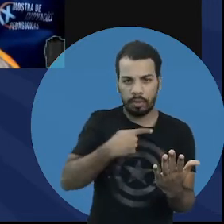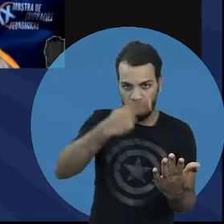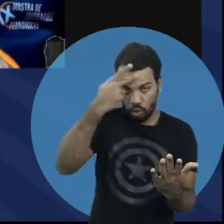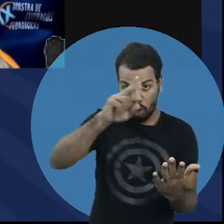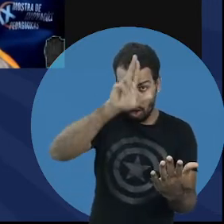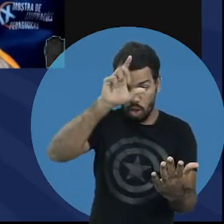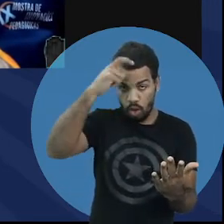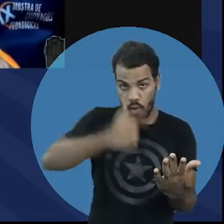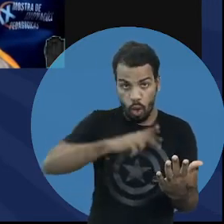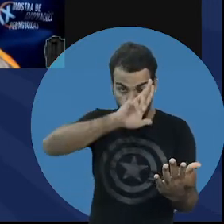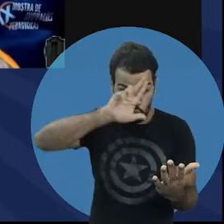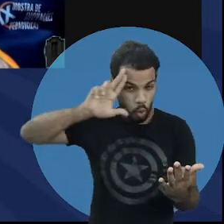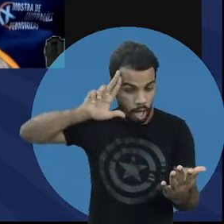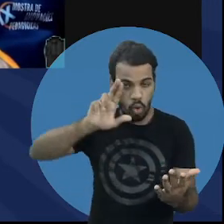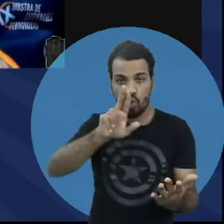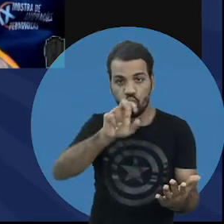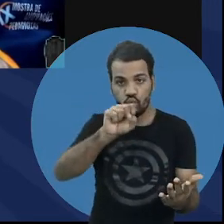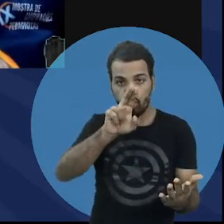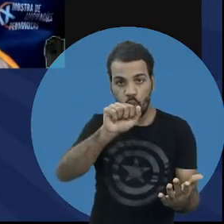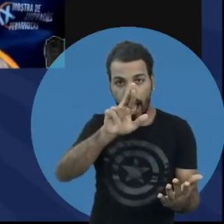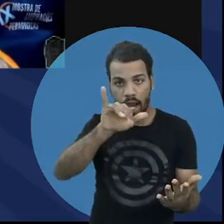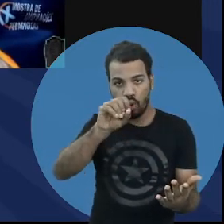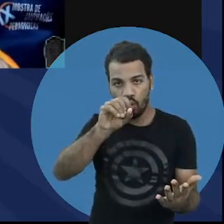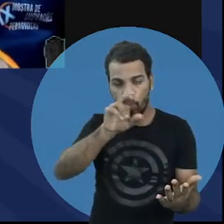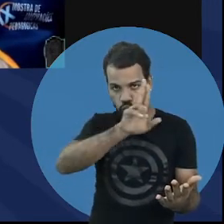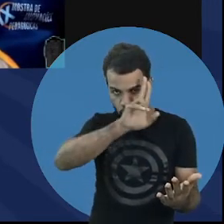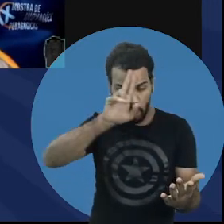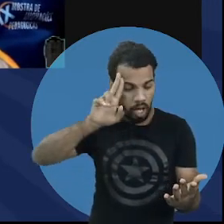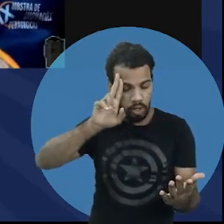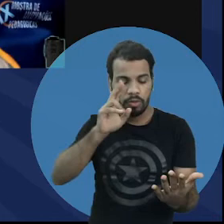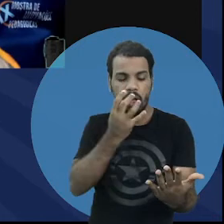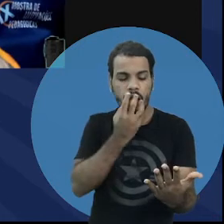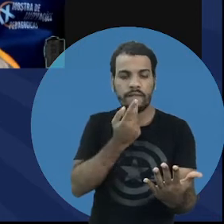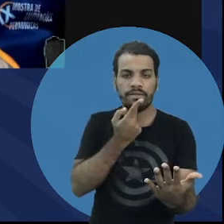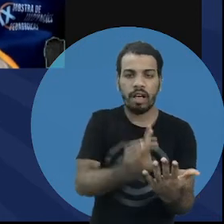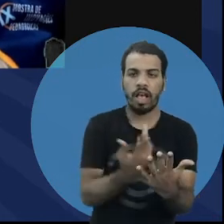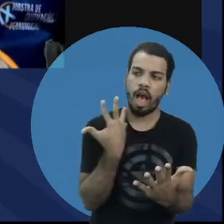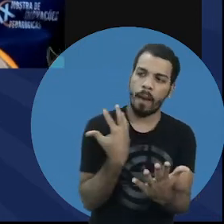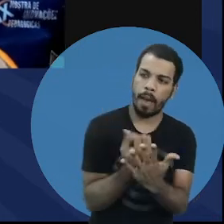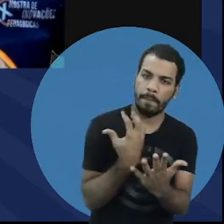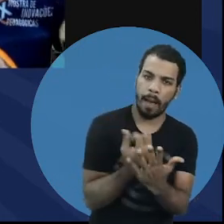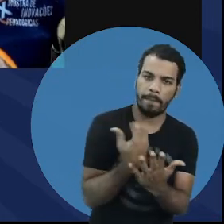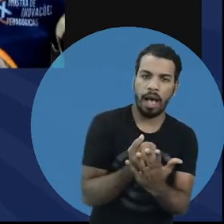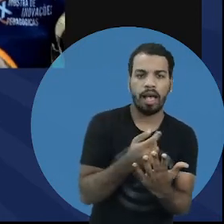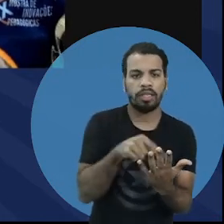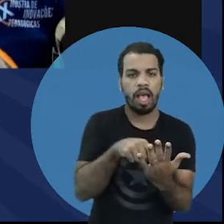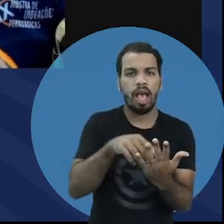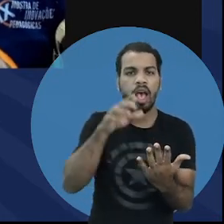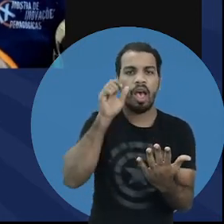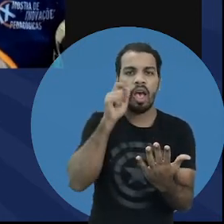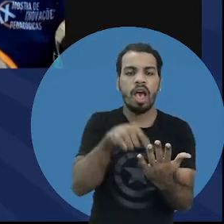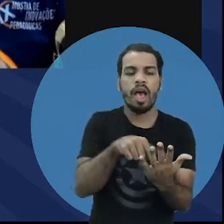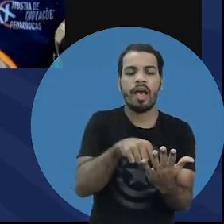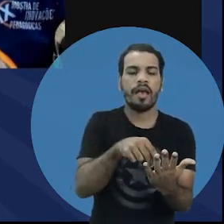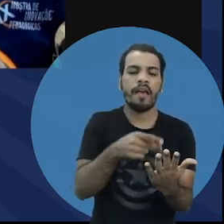é deficiente visual, ele consiga ouvir. Você deverá fazer esta função nesse exato momento.